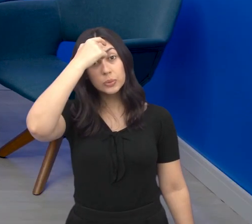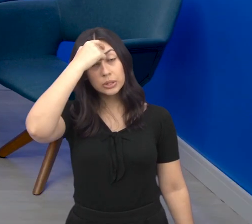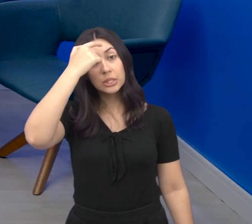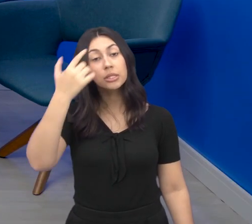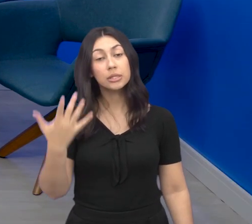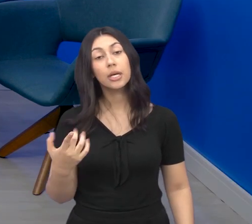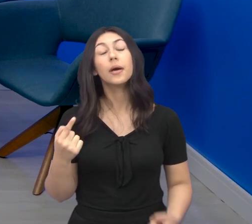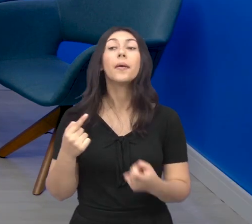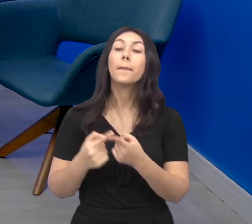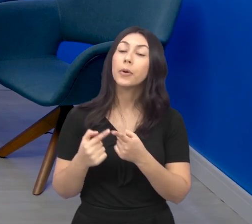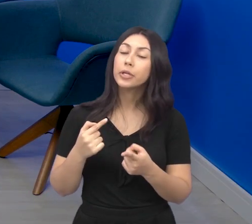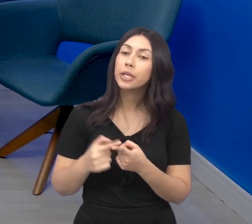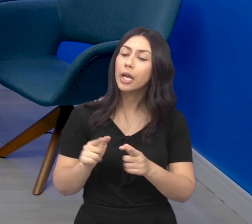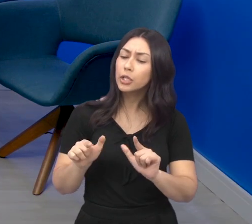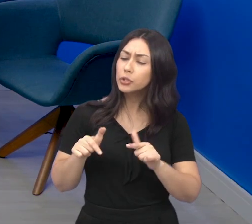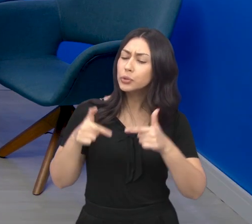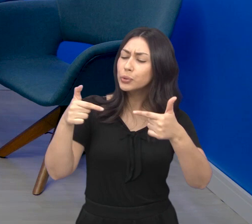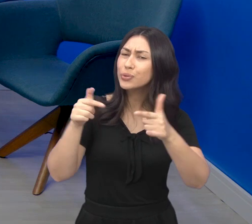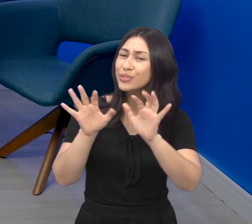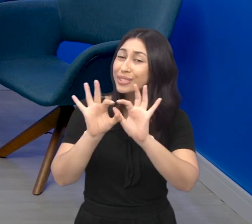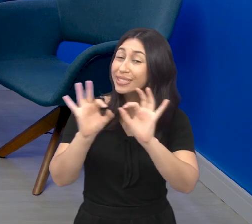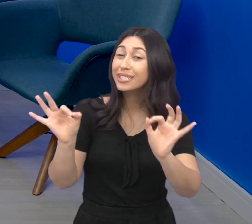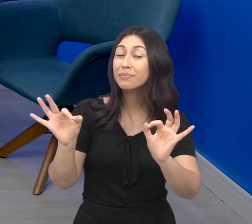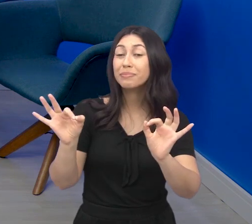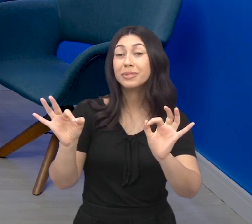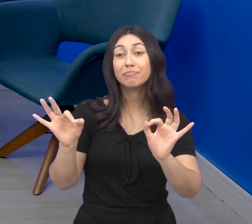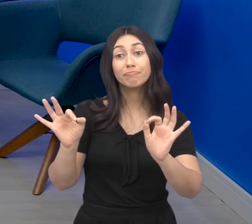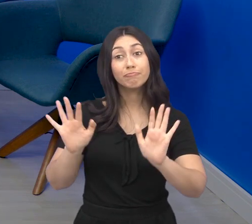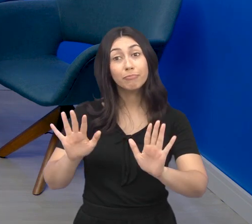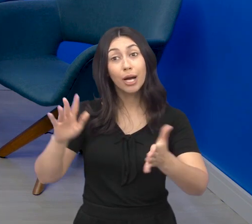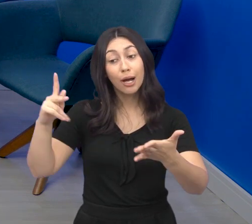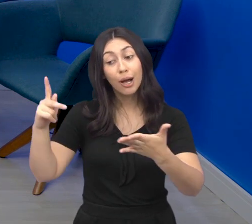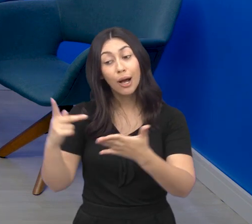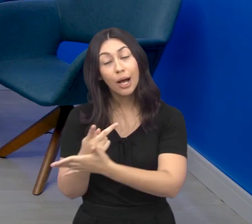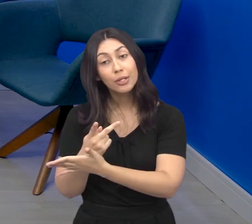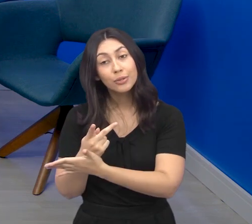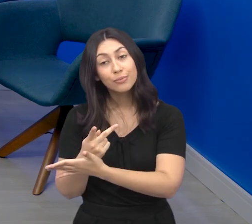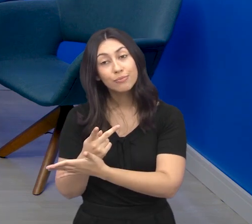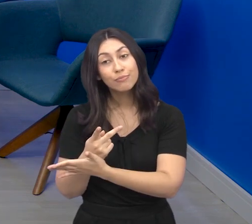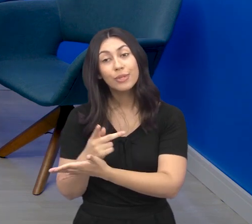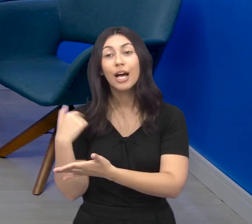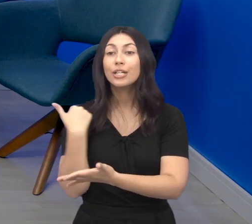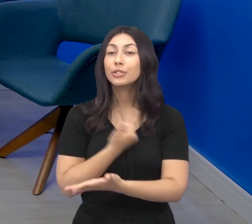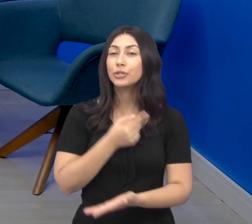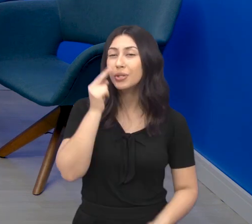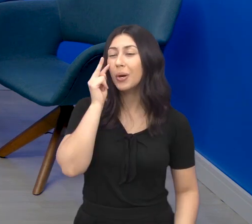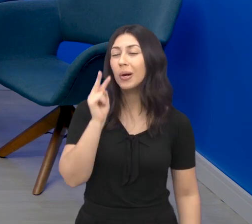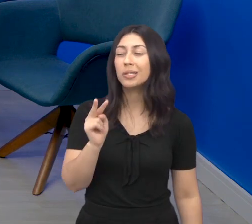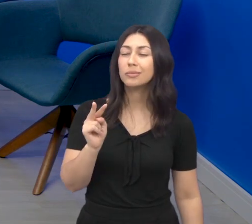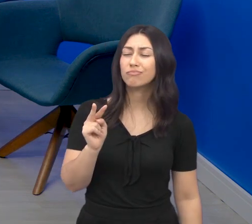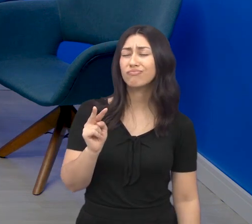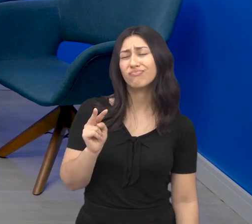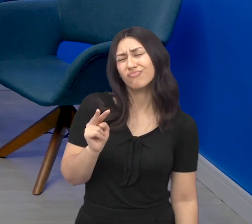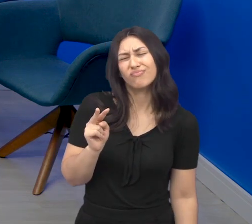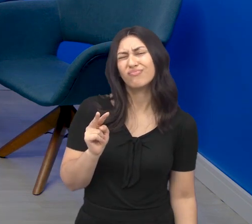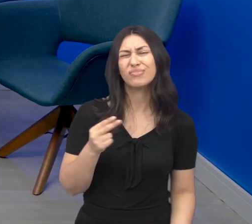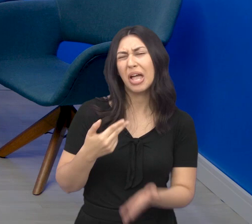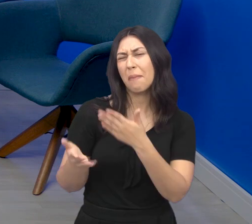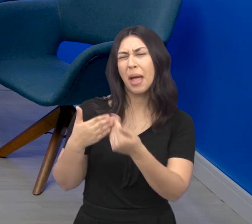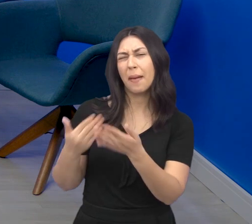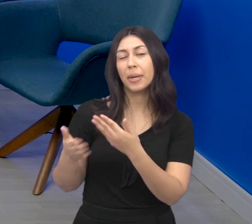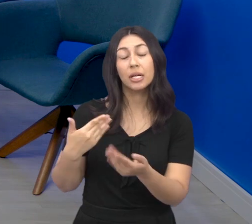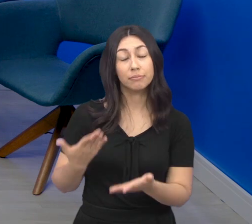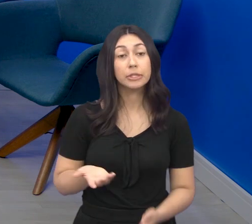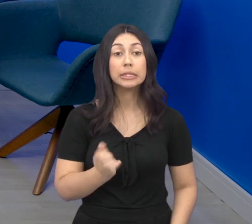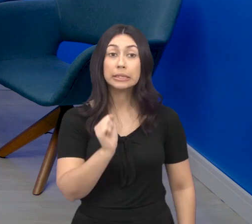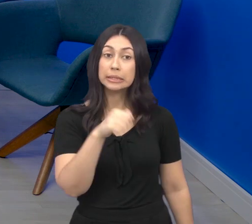gente ter essa consciência, né, Marvin? Porque são pequenos gestos que, mesmo errados, às vezes encaramos aí com uma